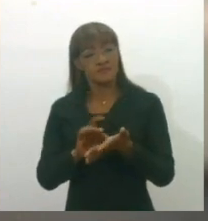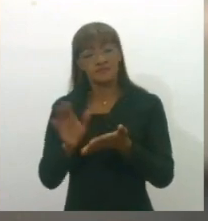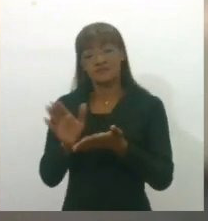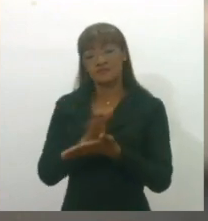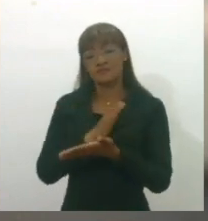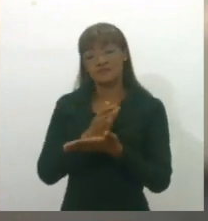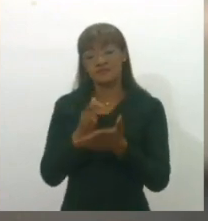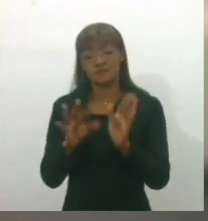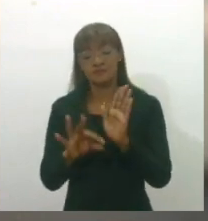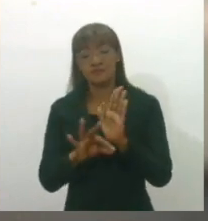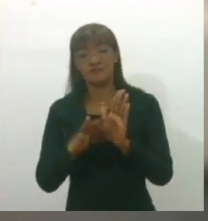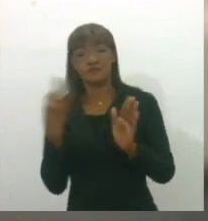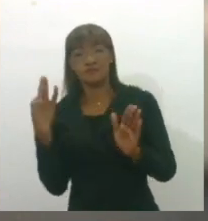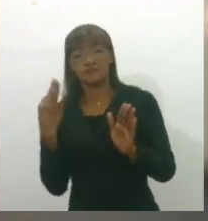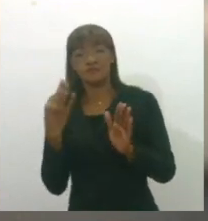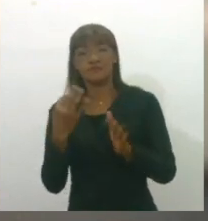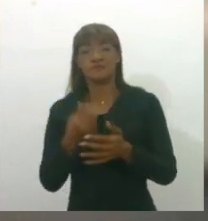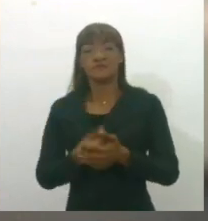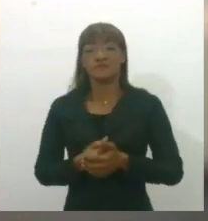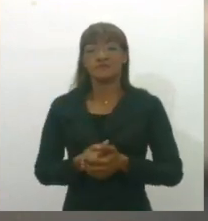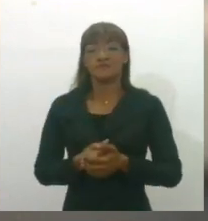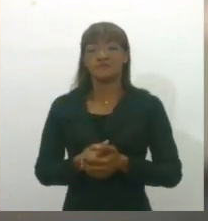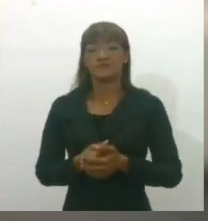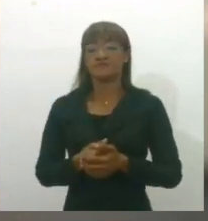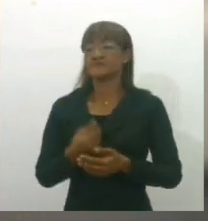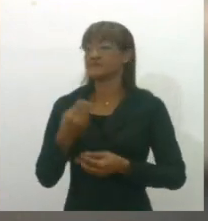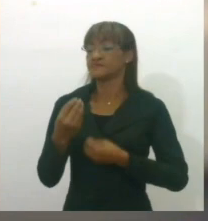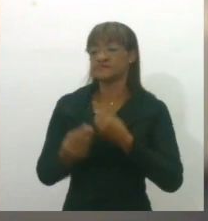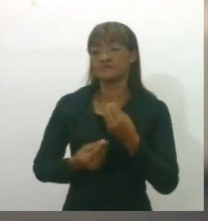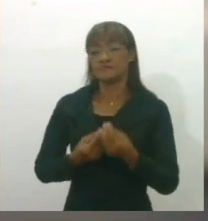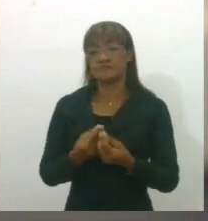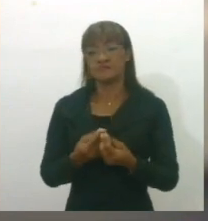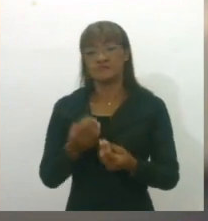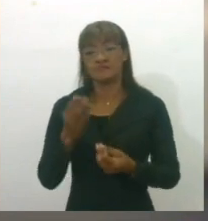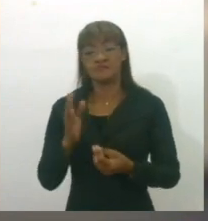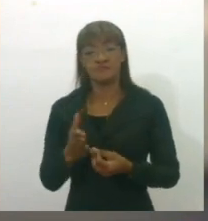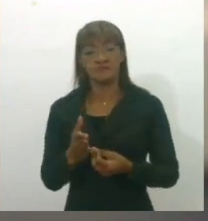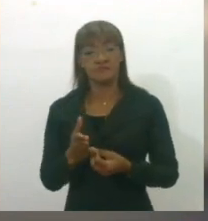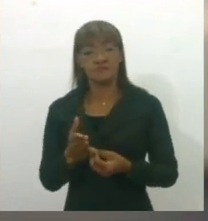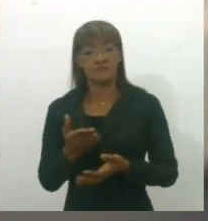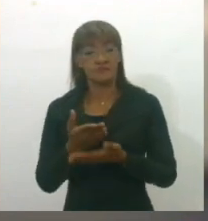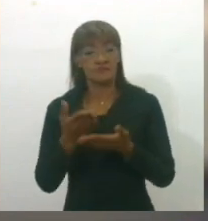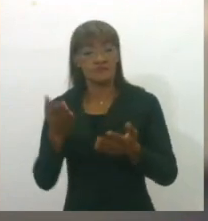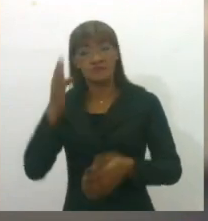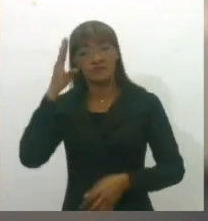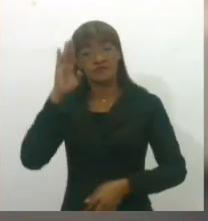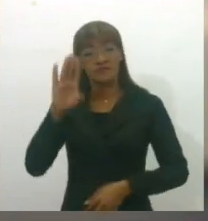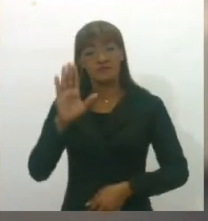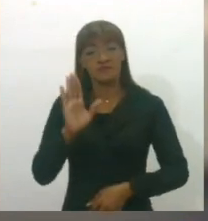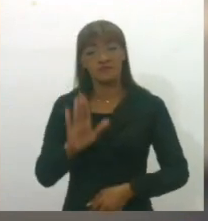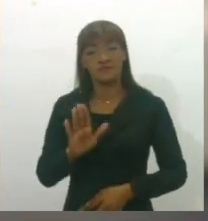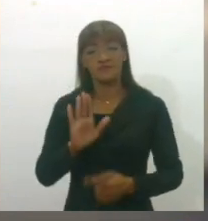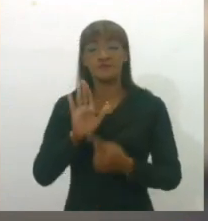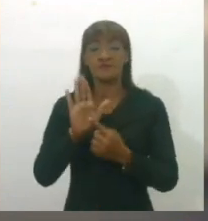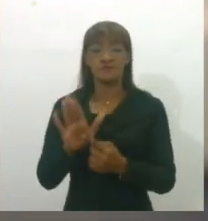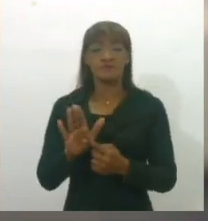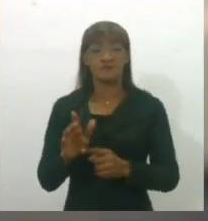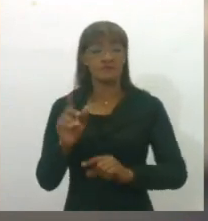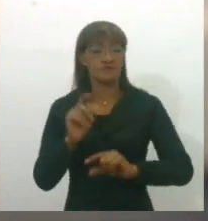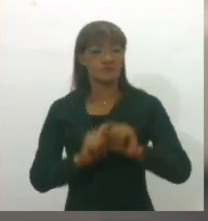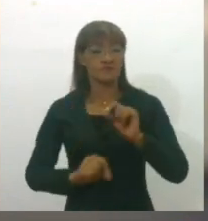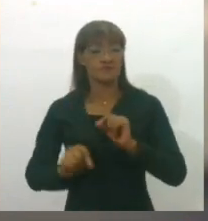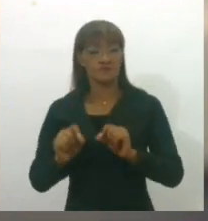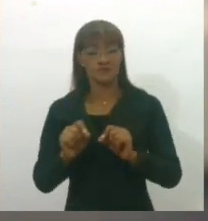paciente que é politraumatizado, teve algum acidente. Então esse é o principal, ou seja, mostrar que aquele doador, ele